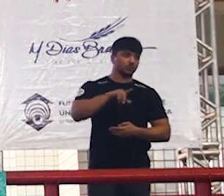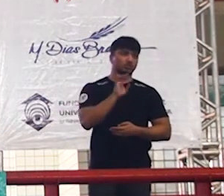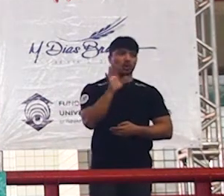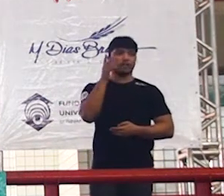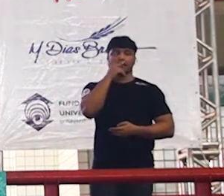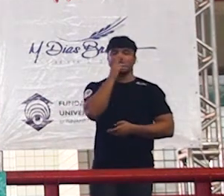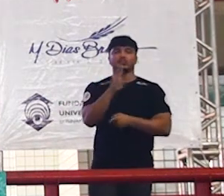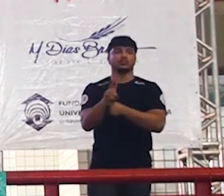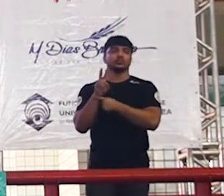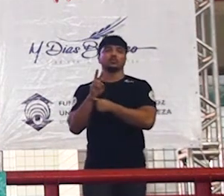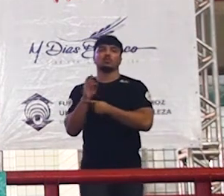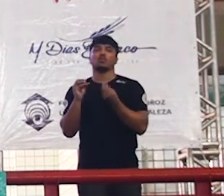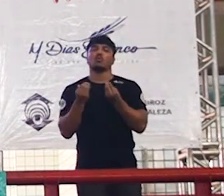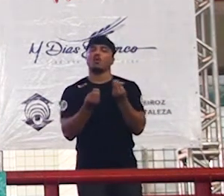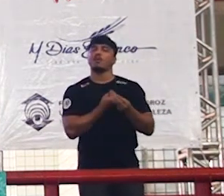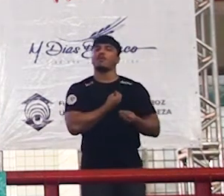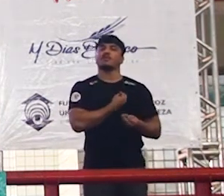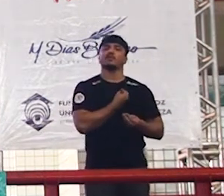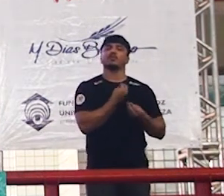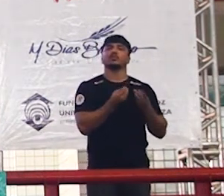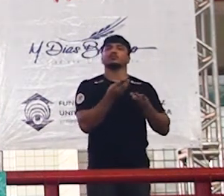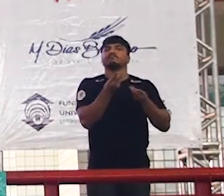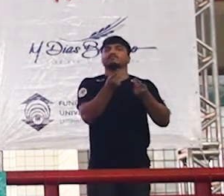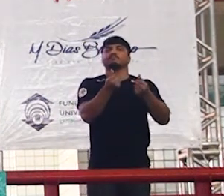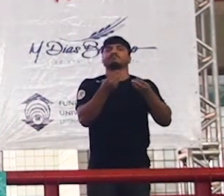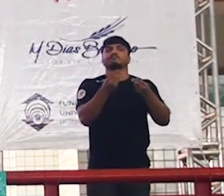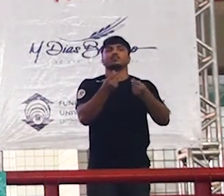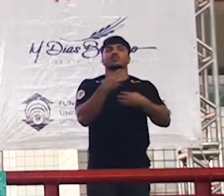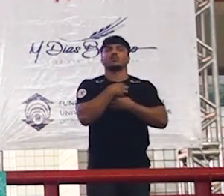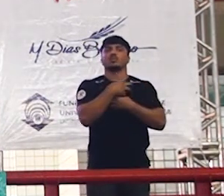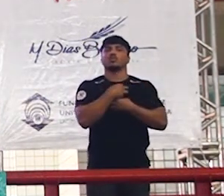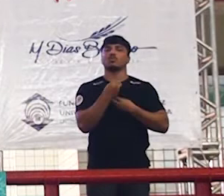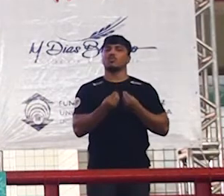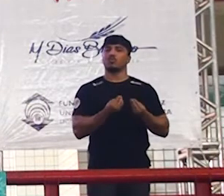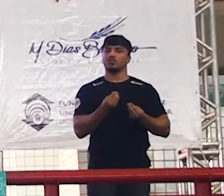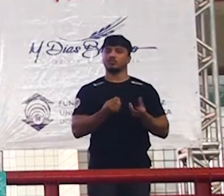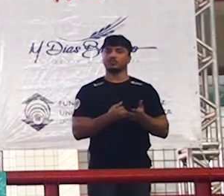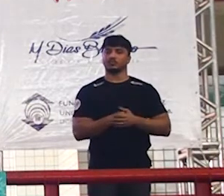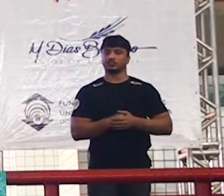Como é que um trem atravessa a vida de uma pessoa metaforicamente?